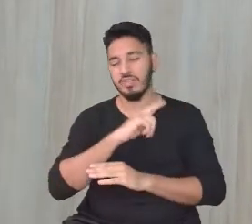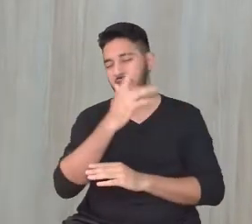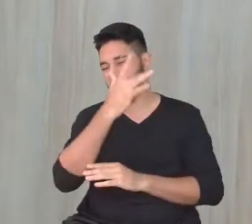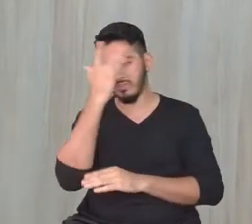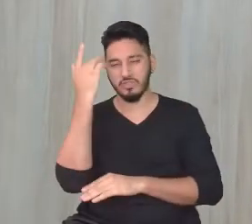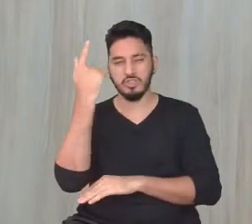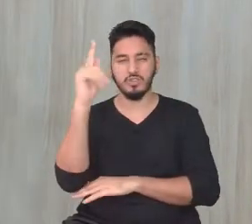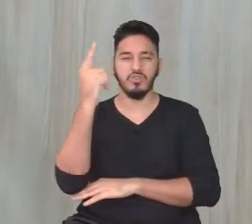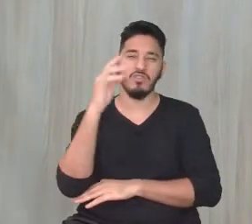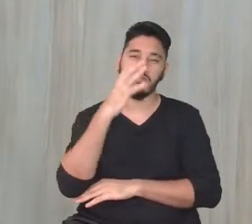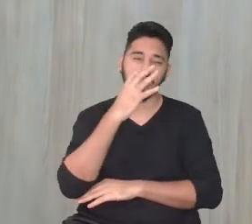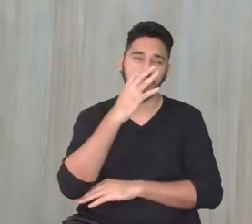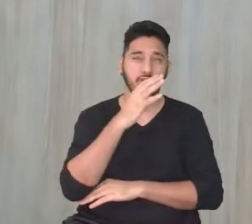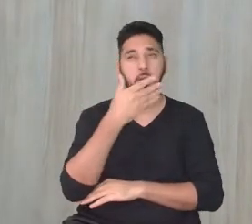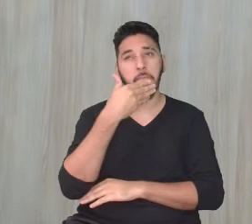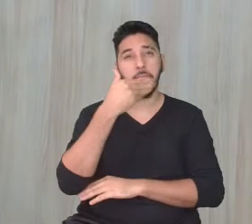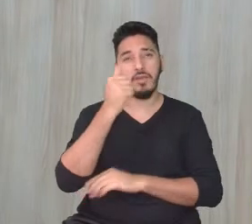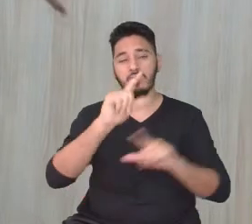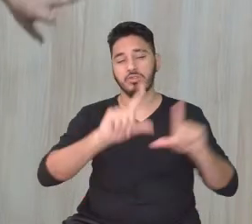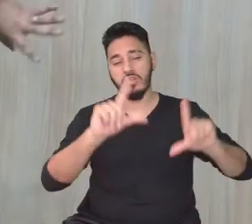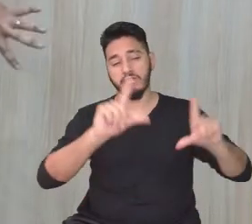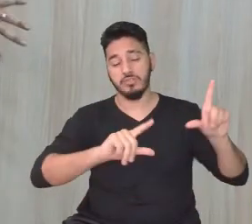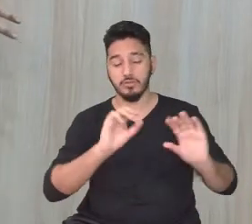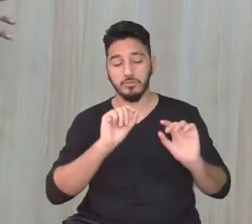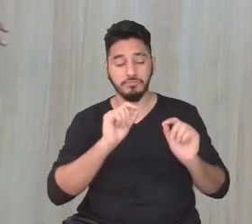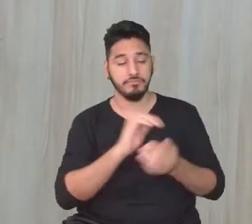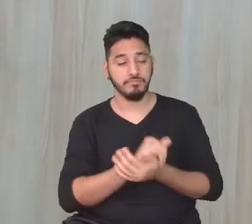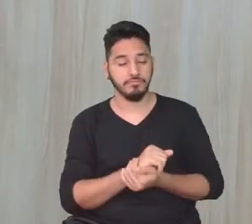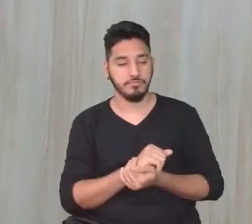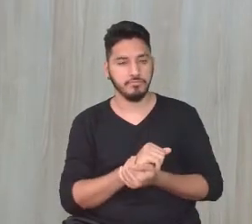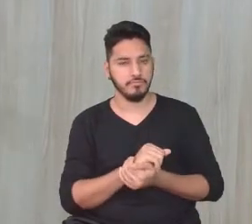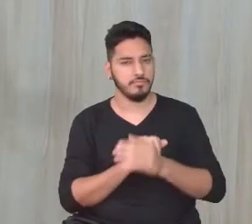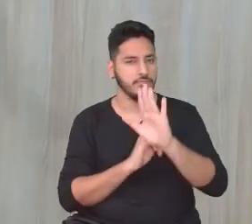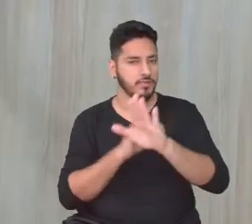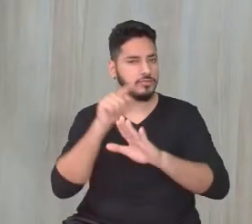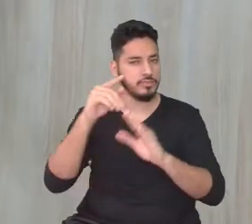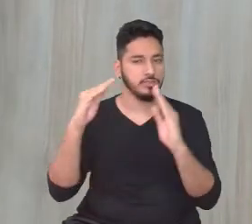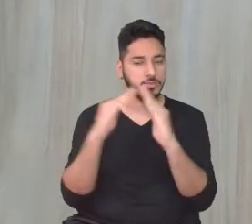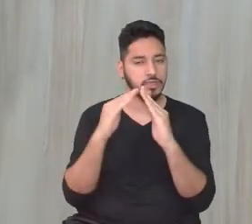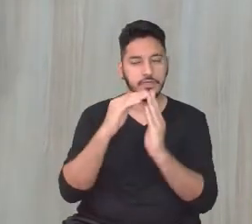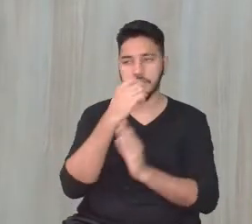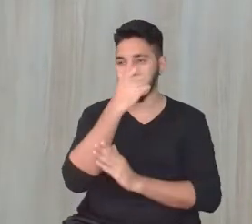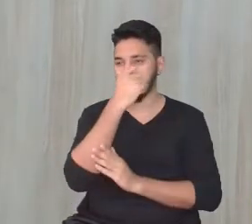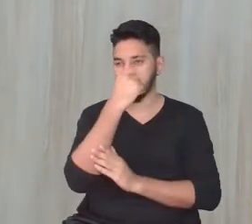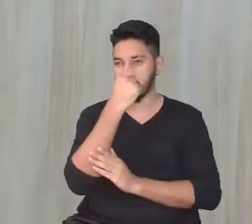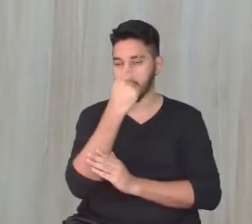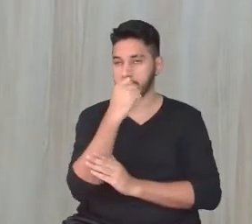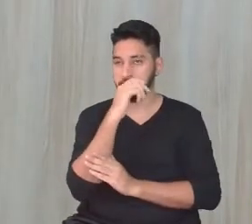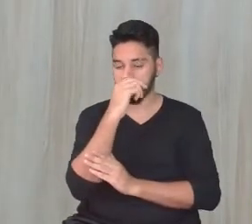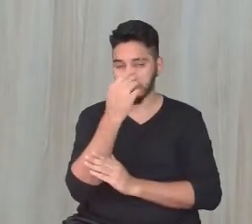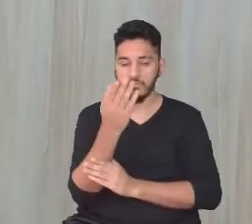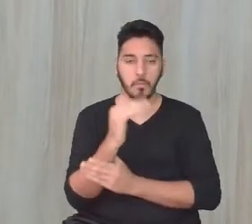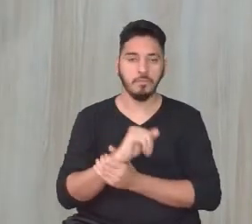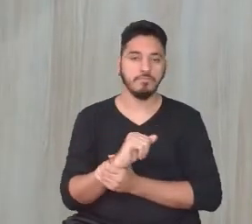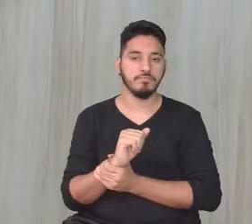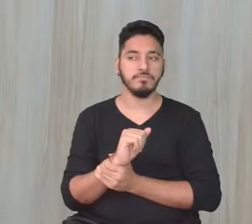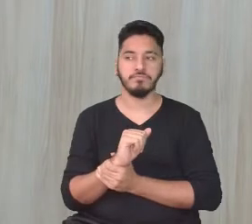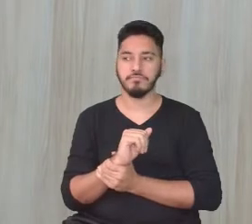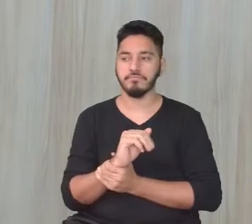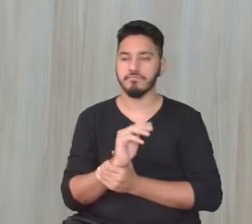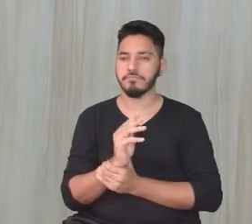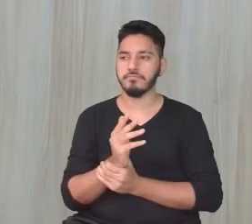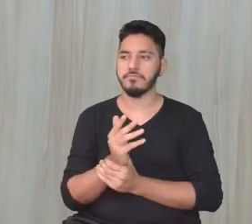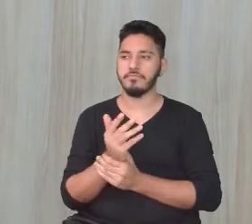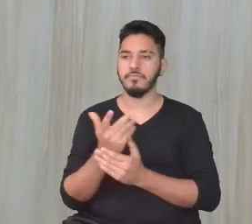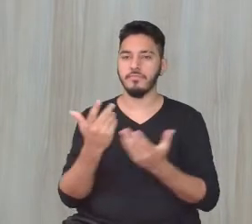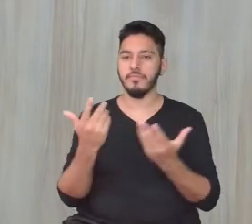geografia assistir a lâmina do Kai Cifra Tv nova Nordeste Mas aí você está na sua residência Professor Pode ser aquela bem mais né